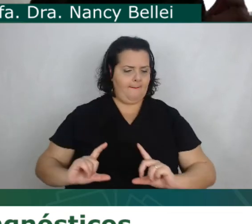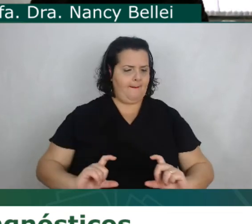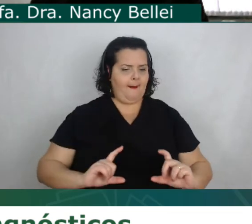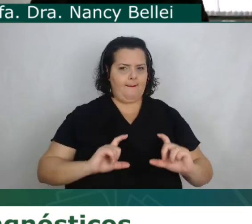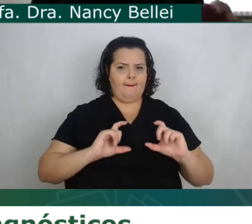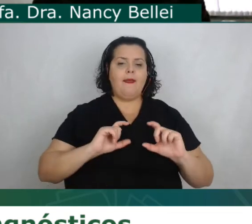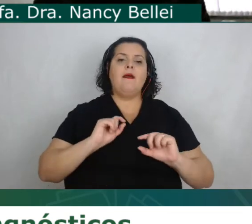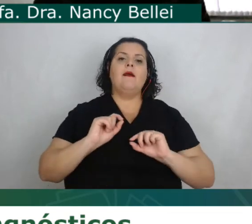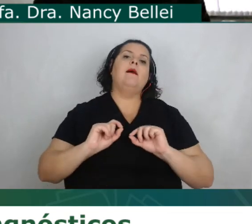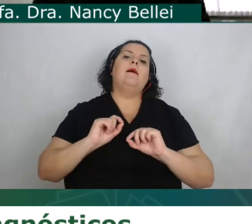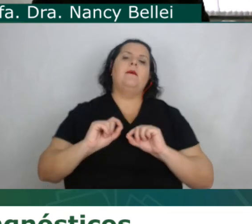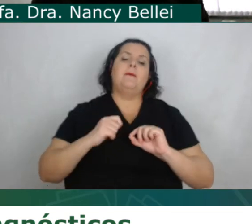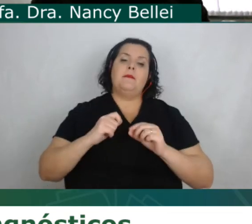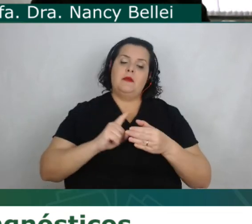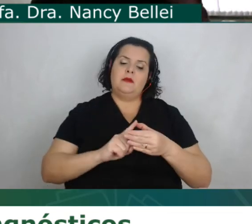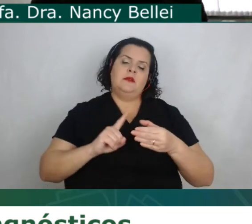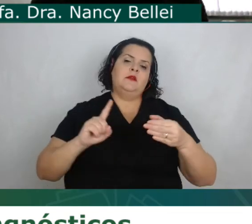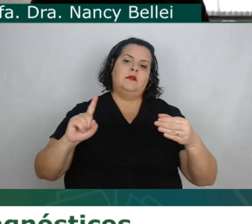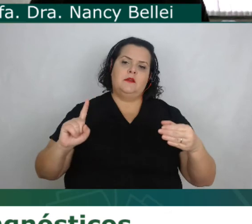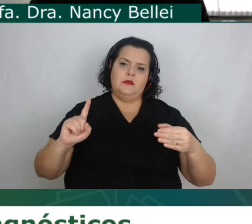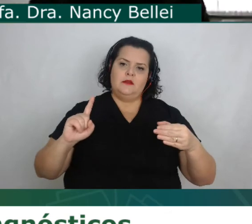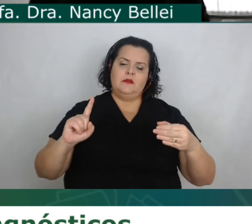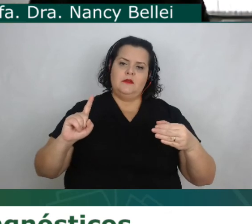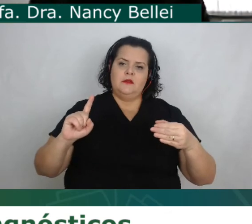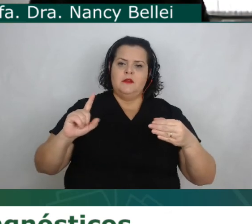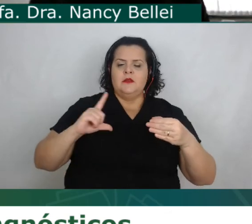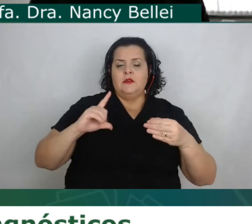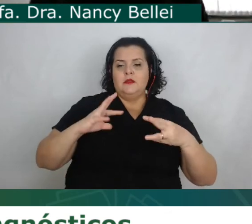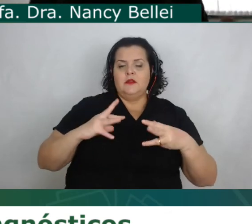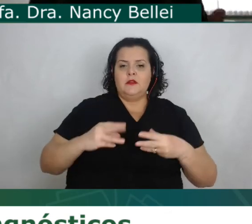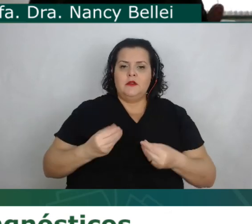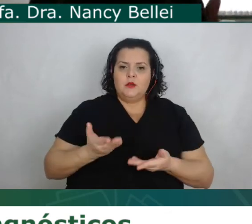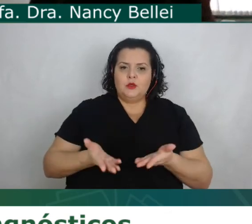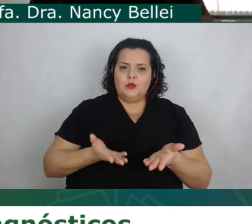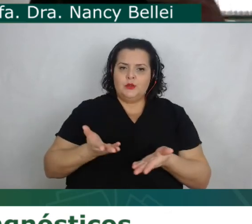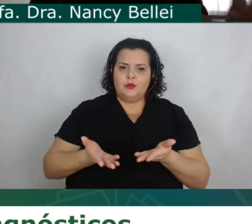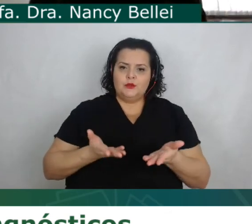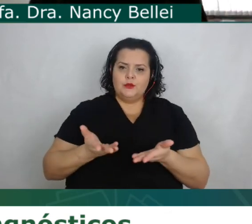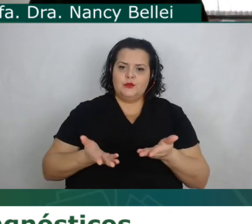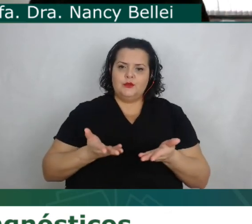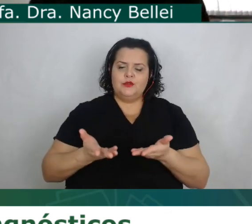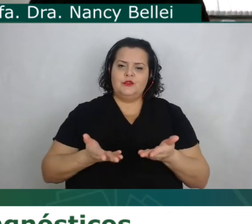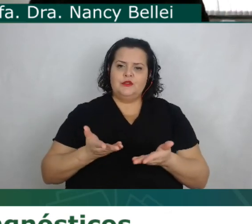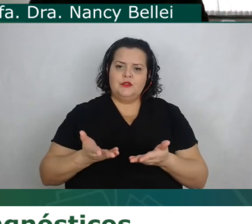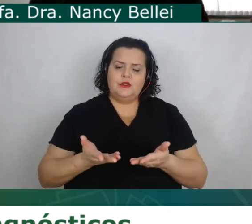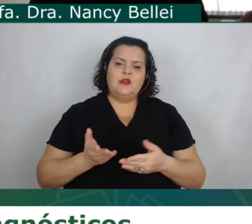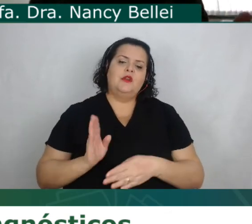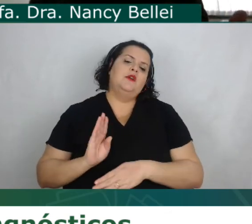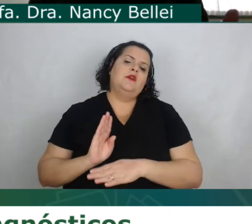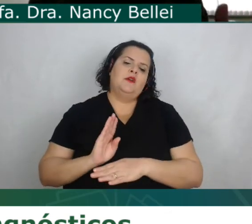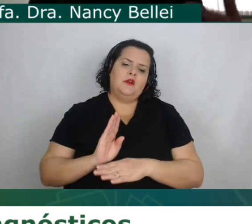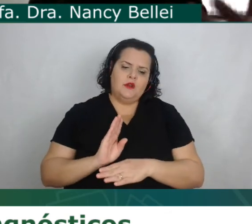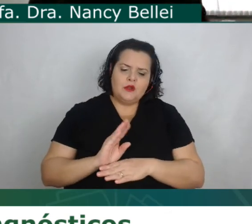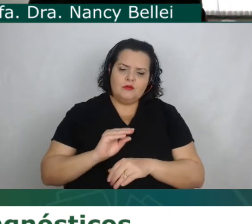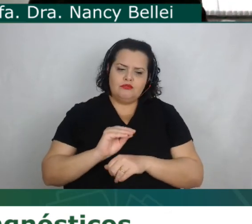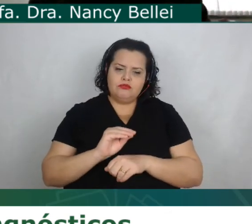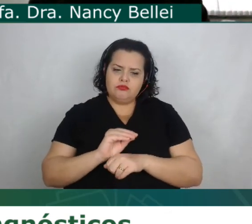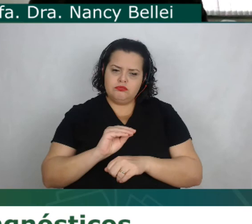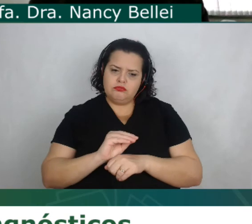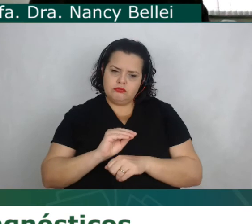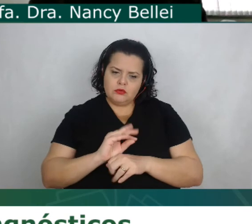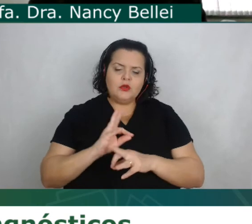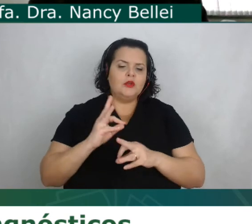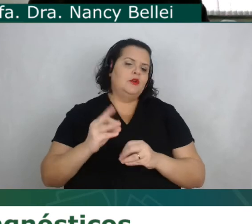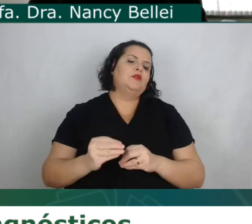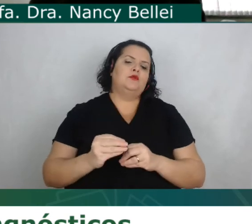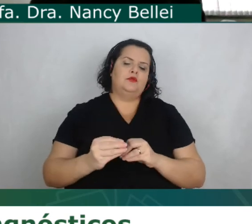pacientes e tratá-los com toda a terapêutica de suporte, fazer os exames necessários, pensando